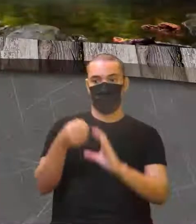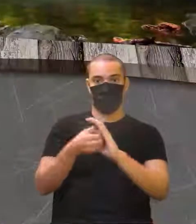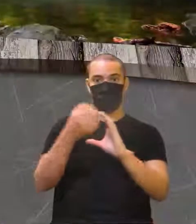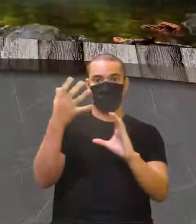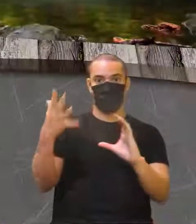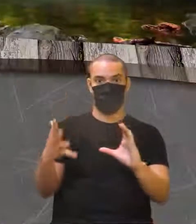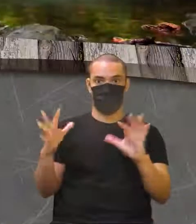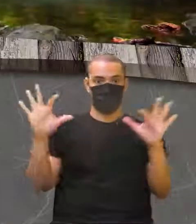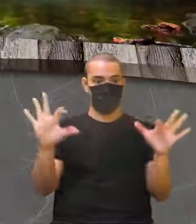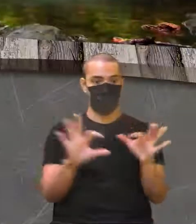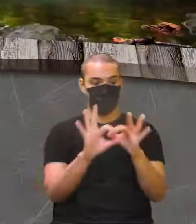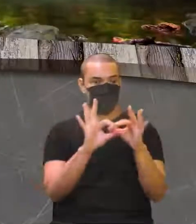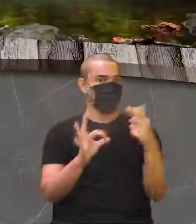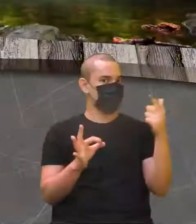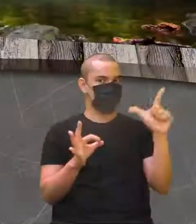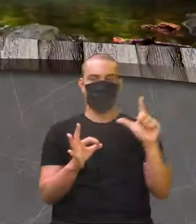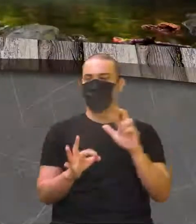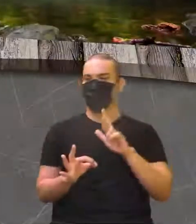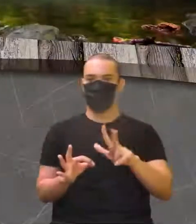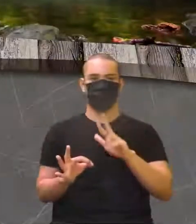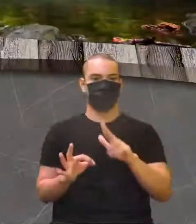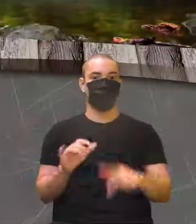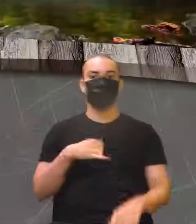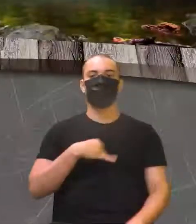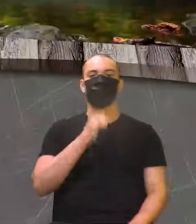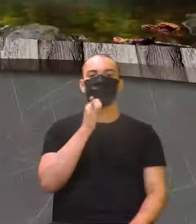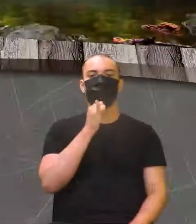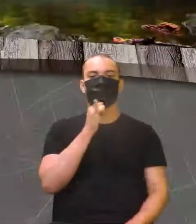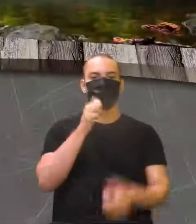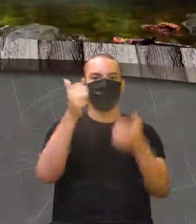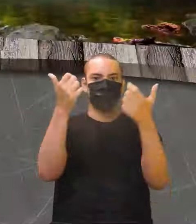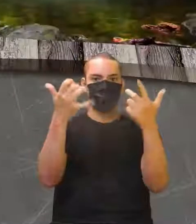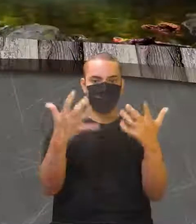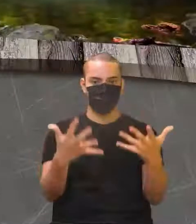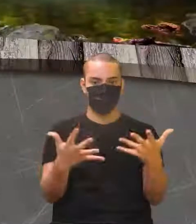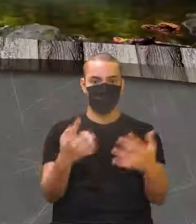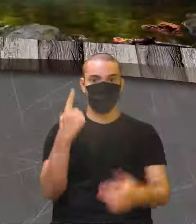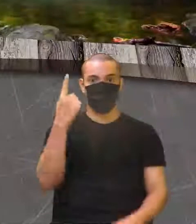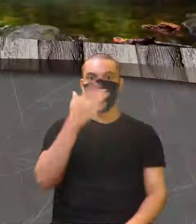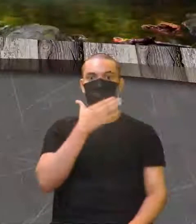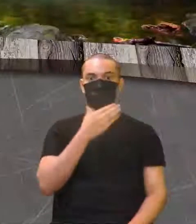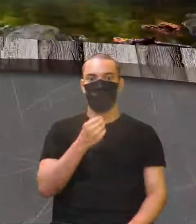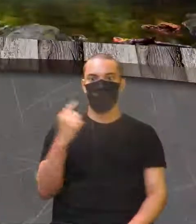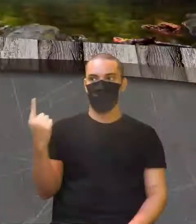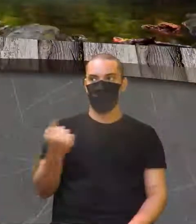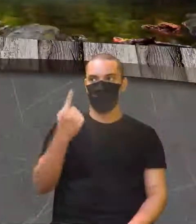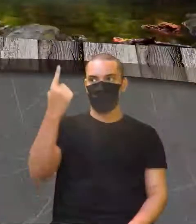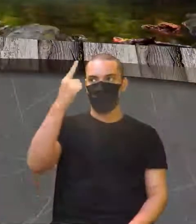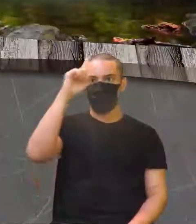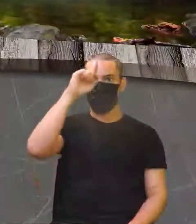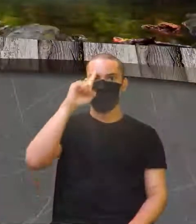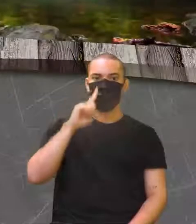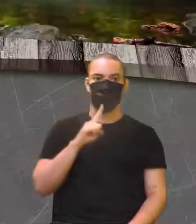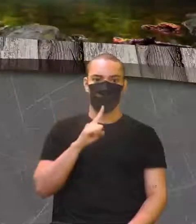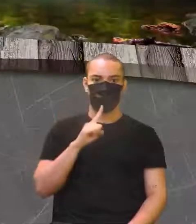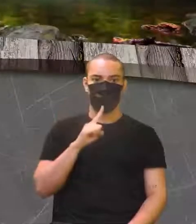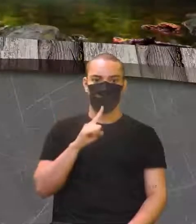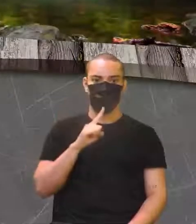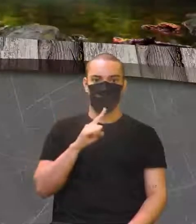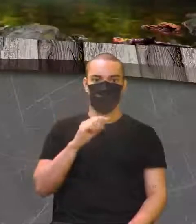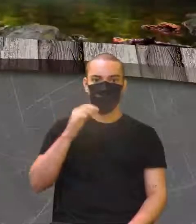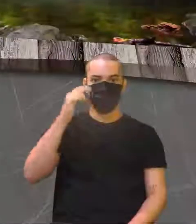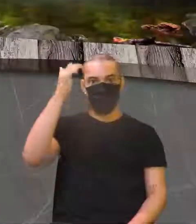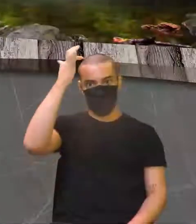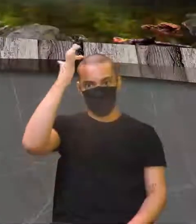está atrelada à outra, eu dei até esse exemplo, né? Então, um homem branco, louro, não quer dizer que todo homem branco vai ser louro.